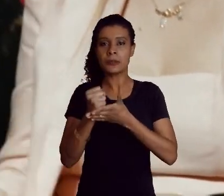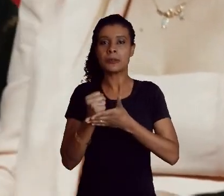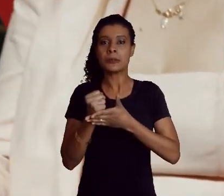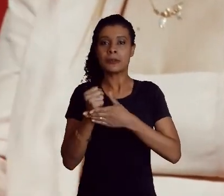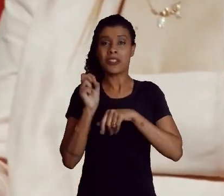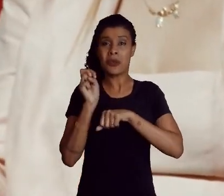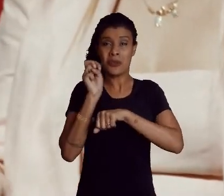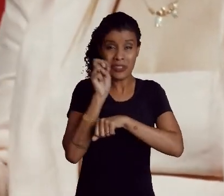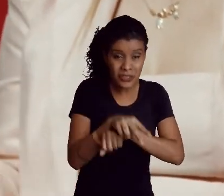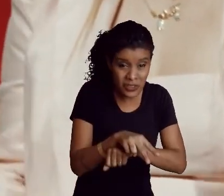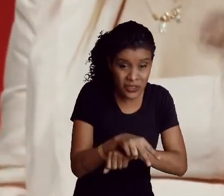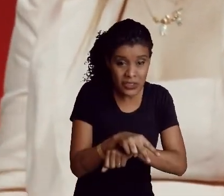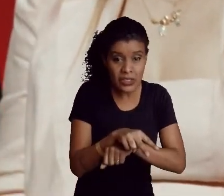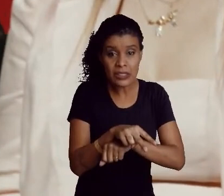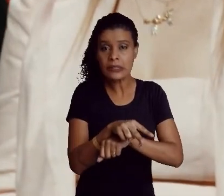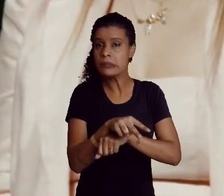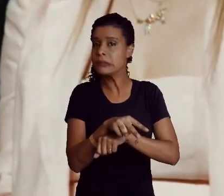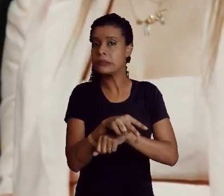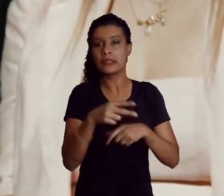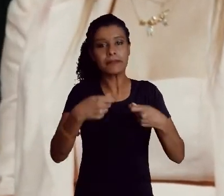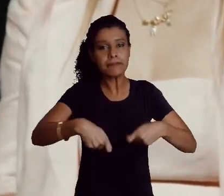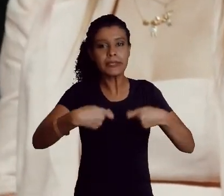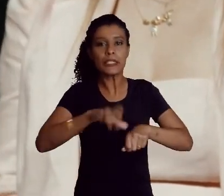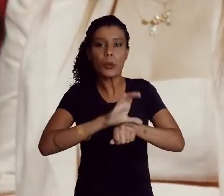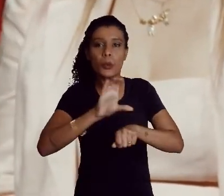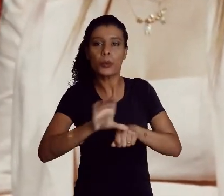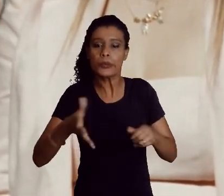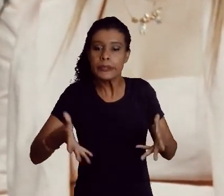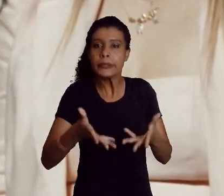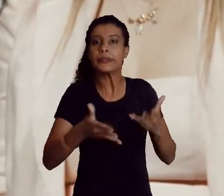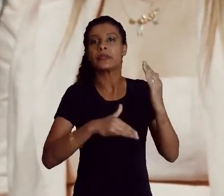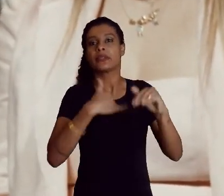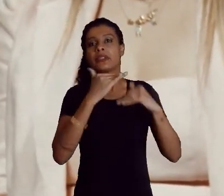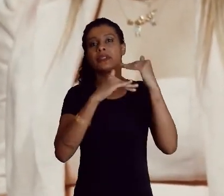ter que treinar ele para ele ficar do seu jeito.